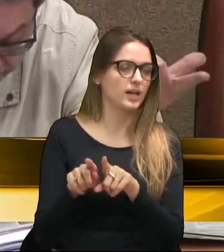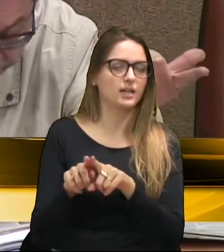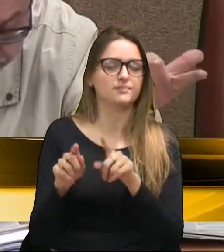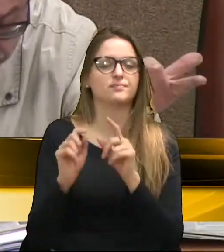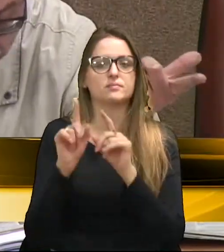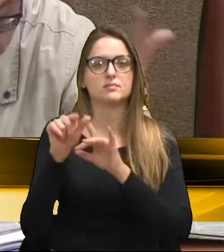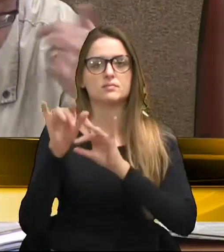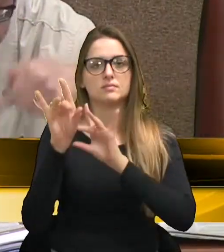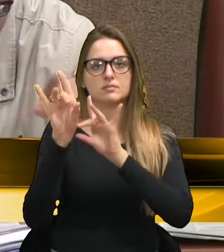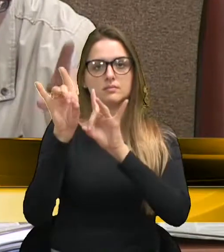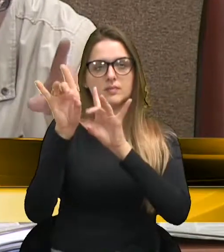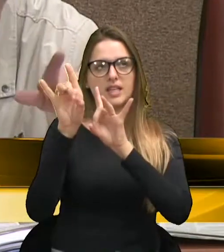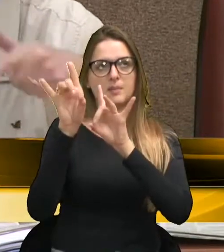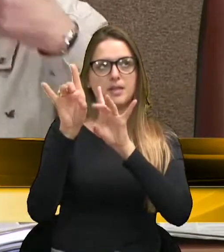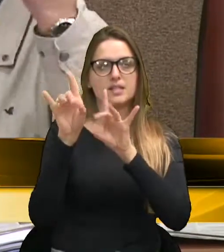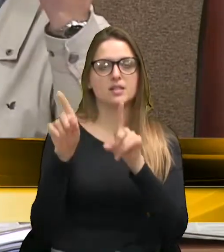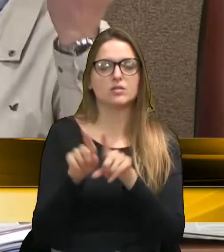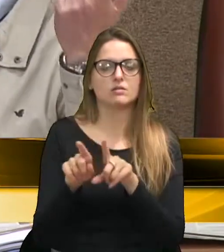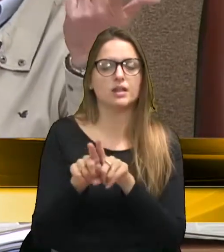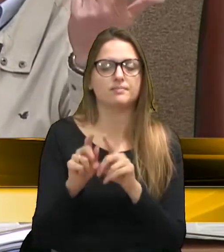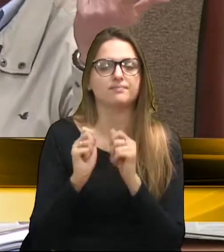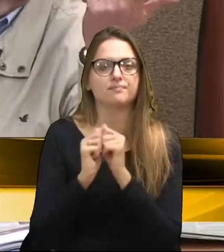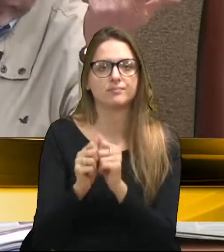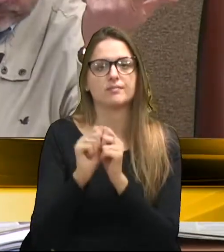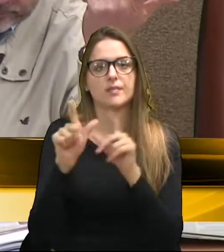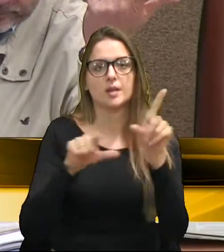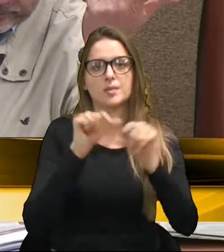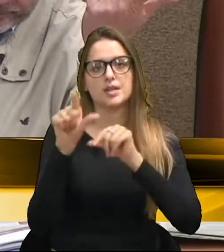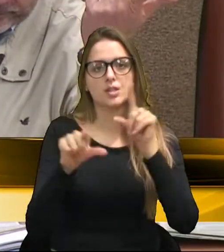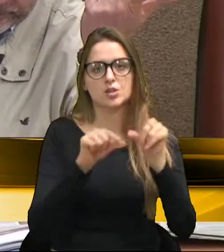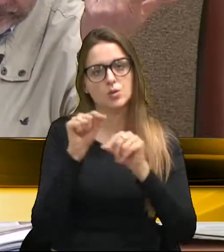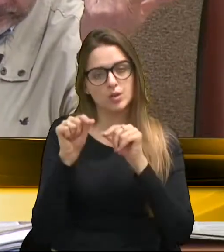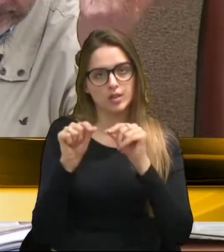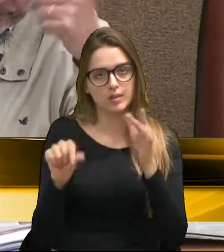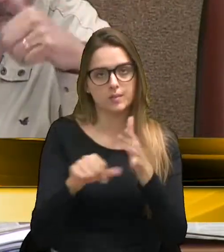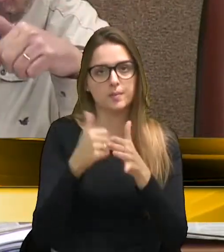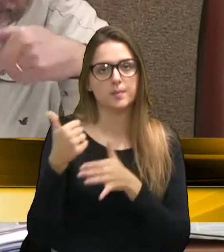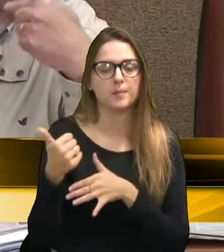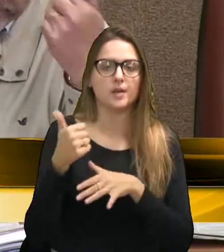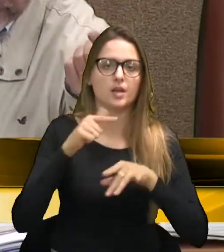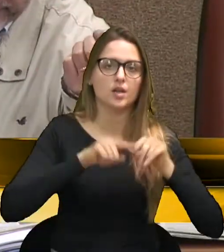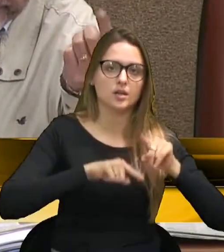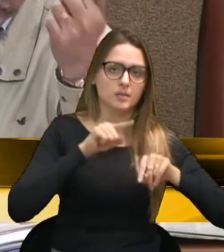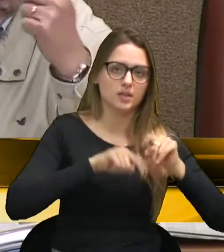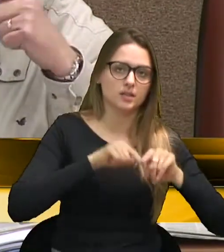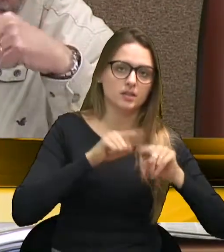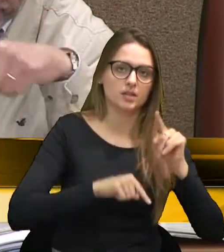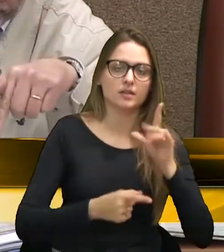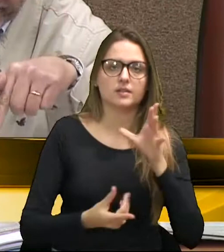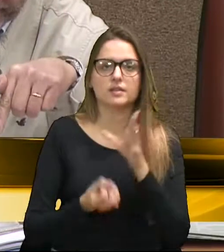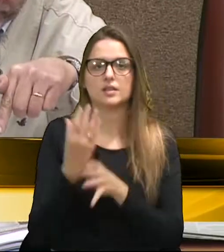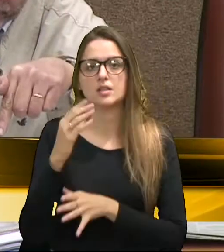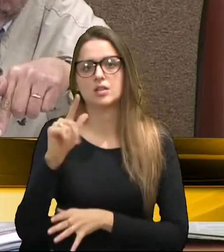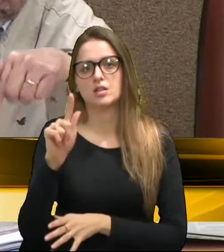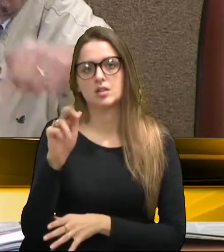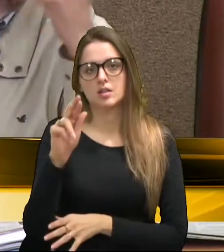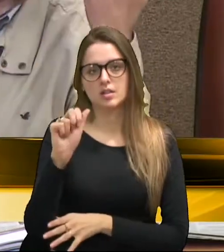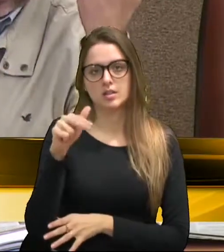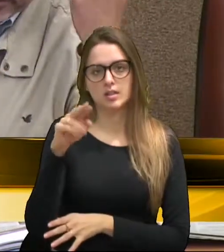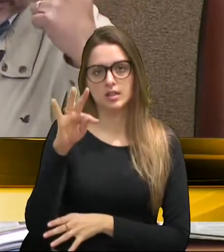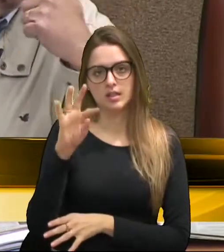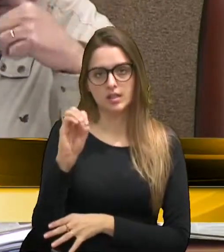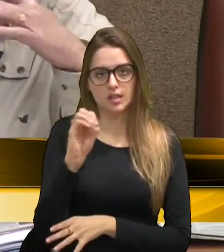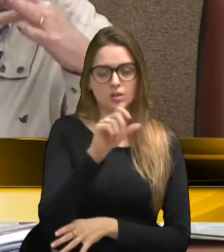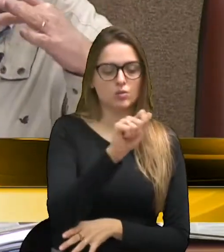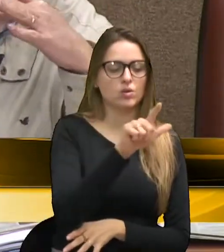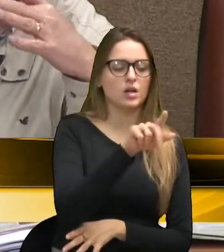especialista para escolher o melhor material. Então, colocaram o granito, o alumínio, sem